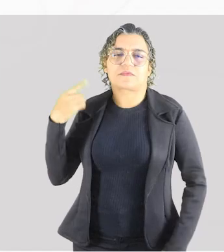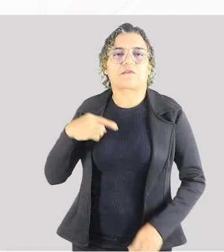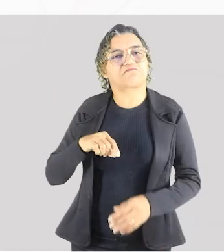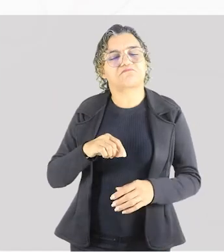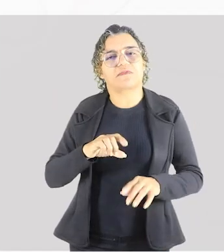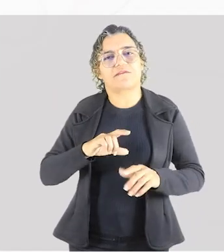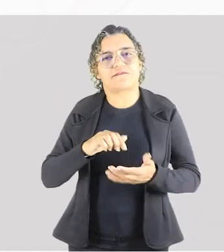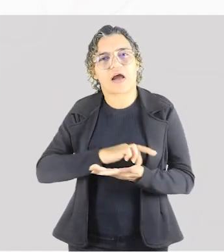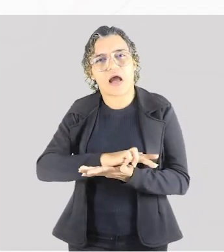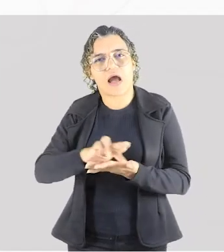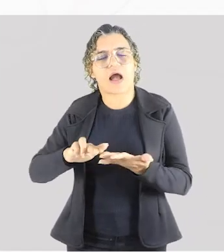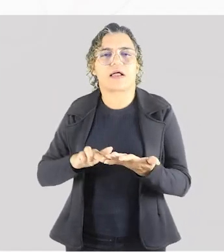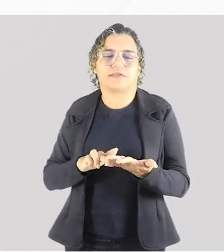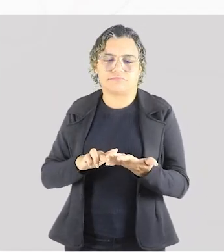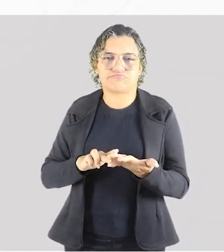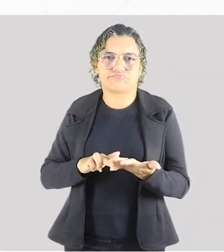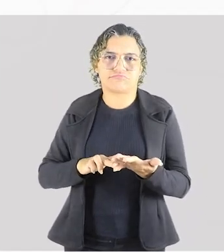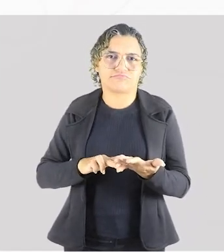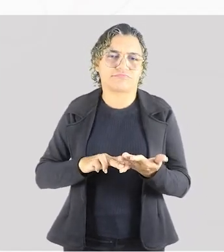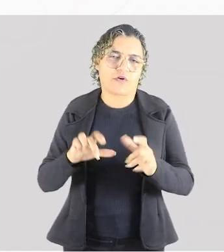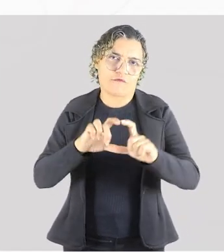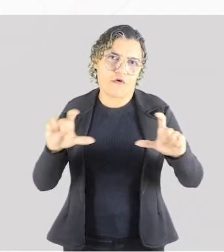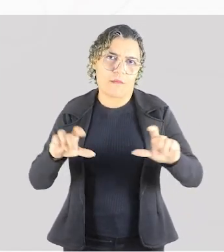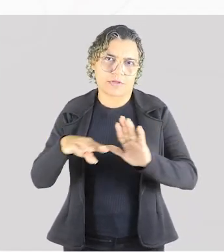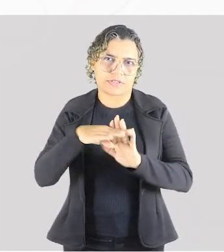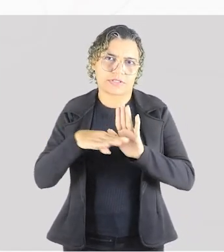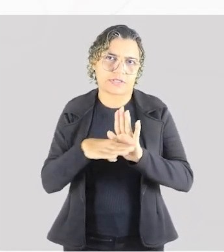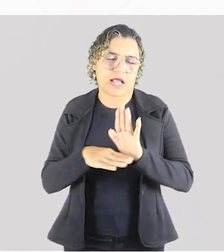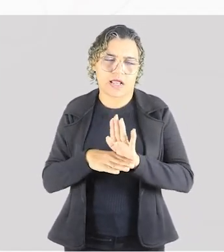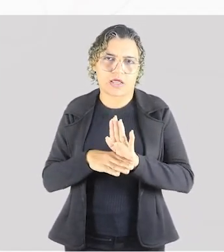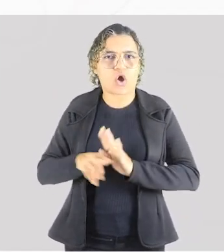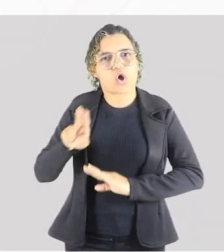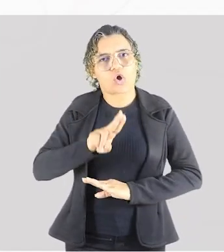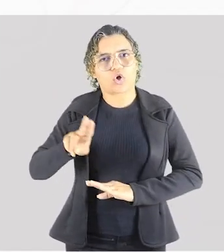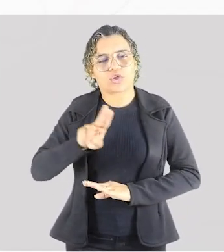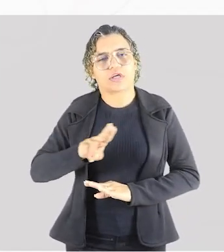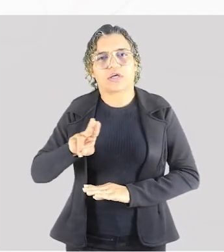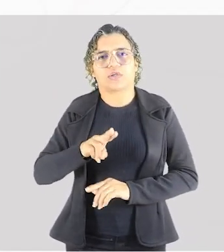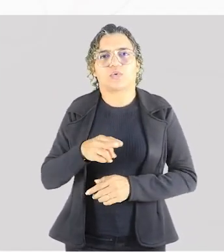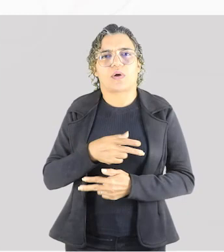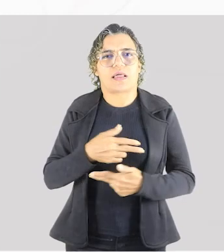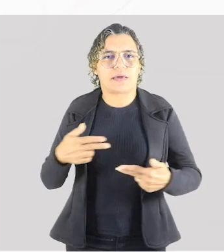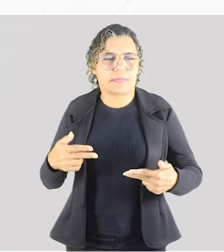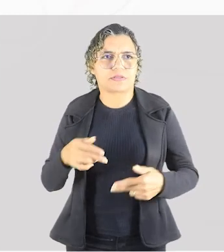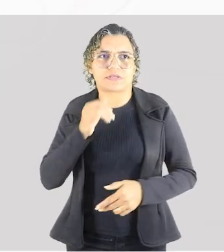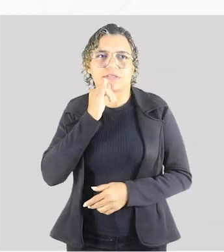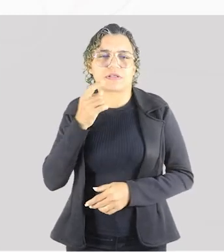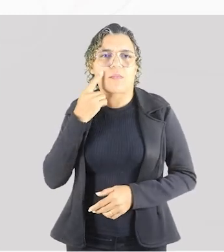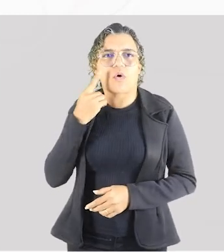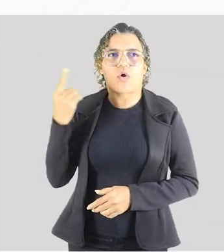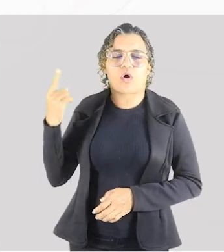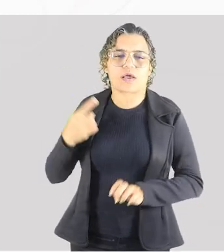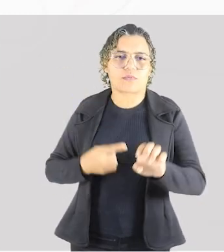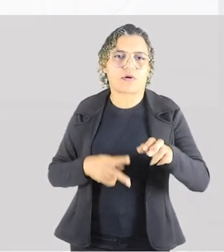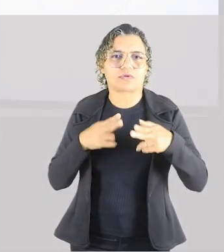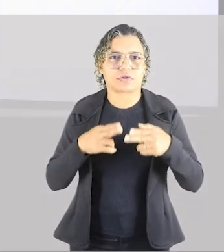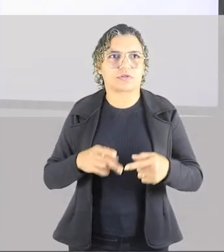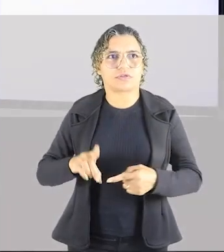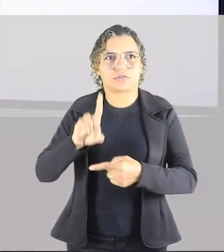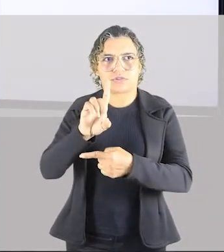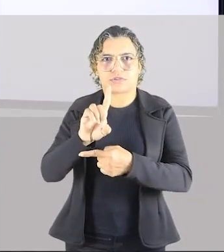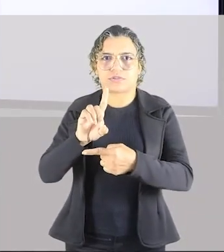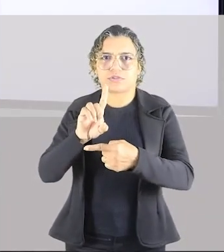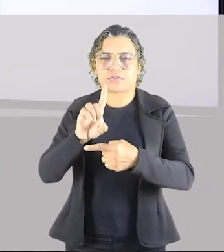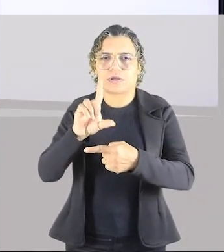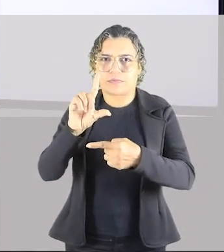escala. Você pode ter várias, né, utilizando os mesmos elementos e os princípios matemáticos. A escala, que é igual à distância no mapa,